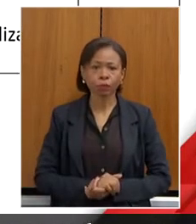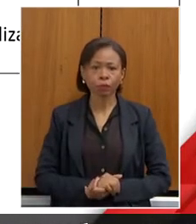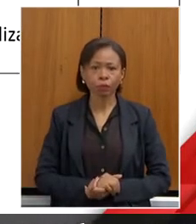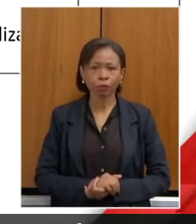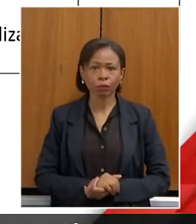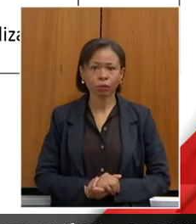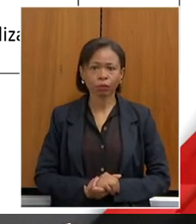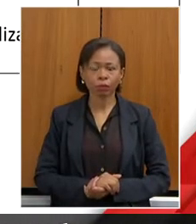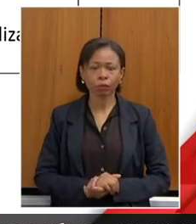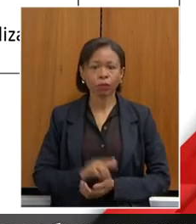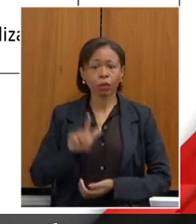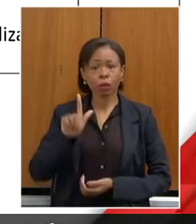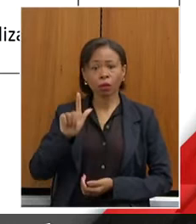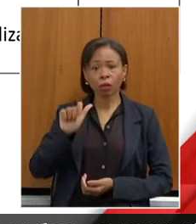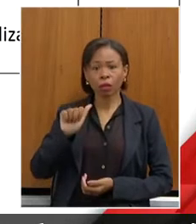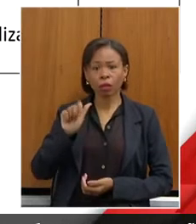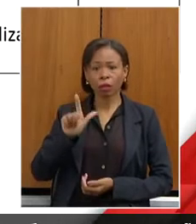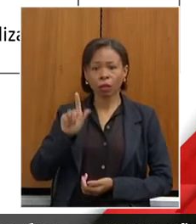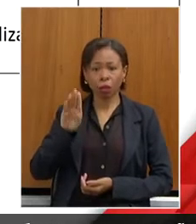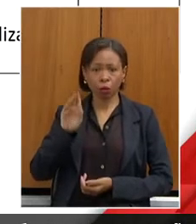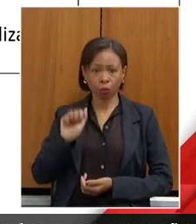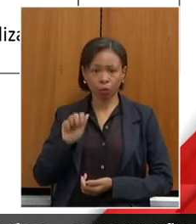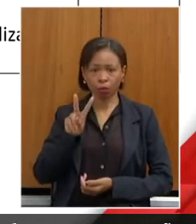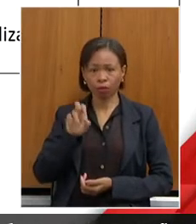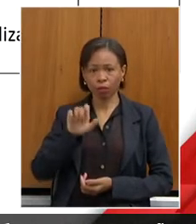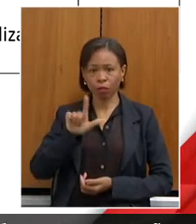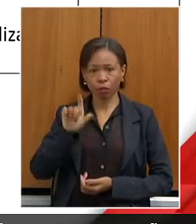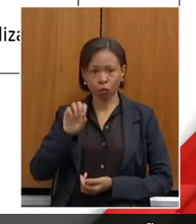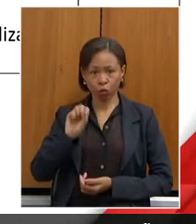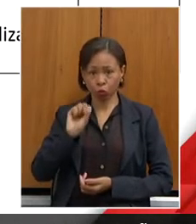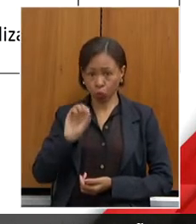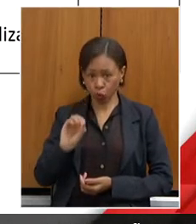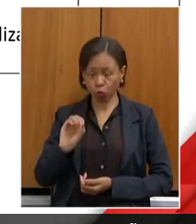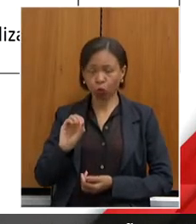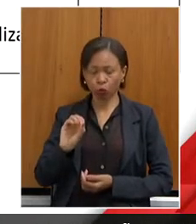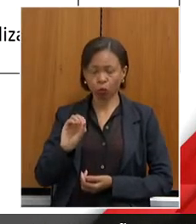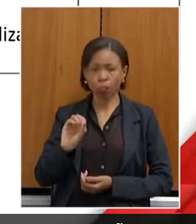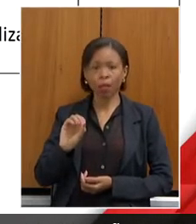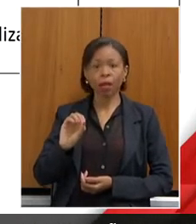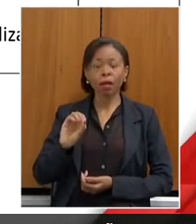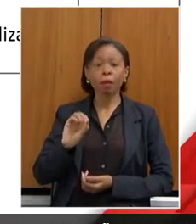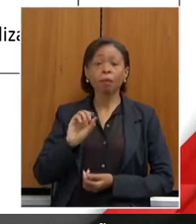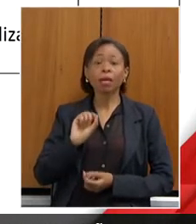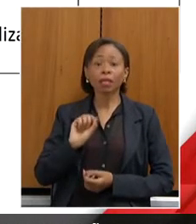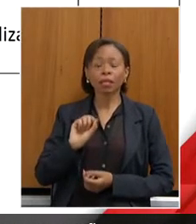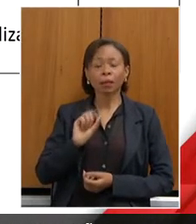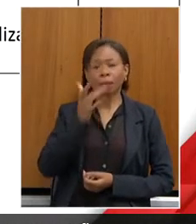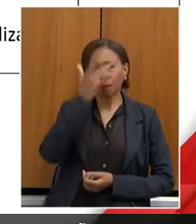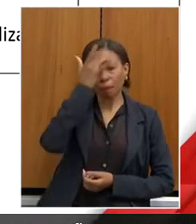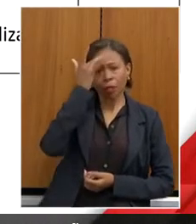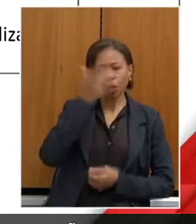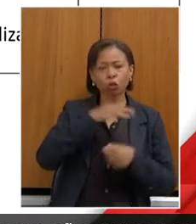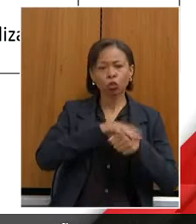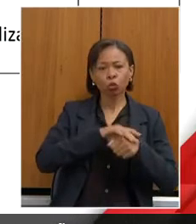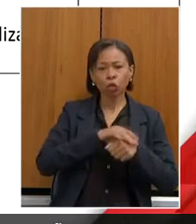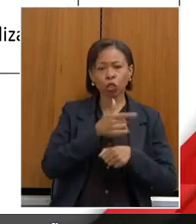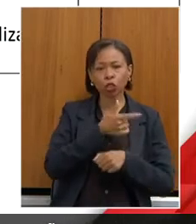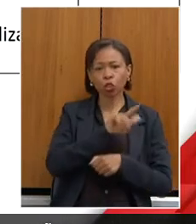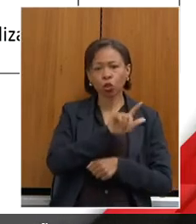Galba Veloso foi feita unidade alternativa para receber pacientes do Eduardo e do Júlia. Então, são leitos